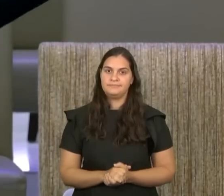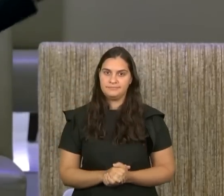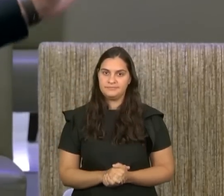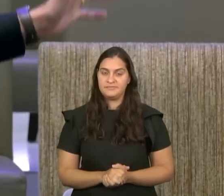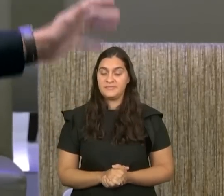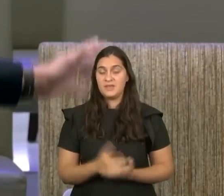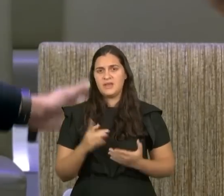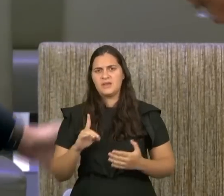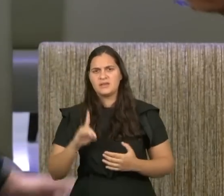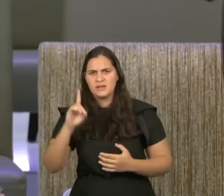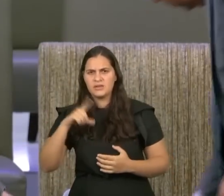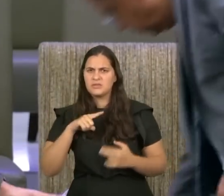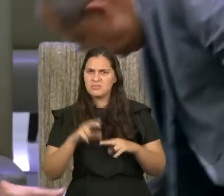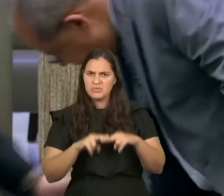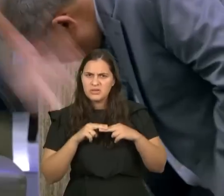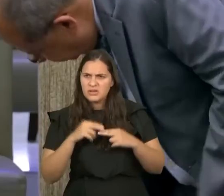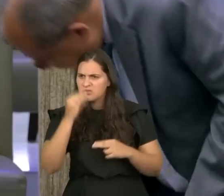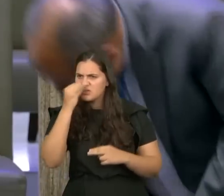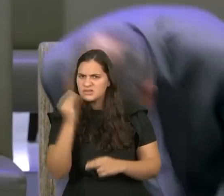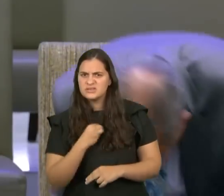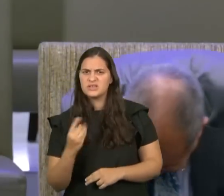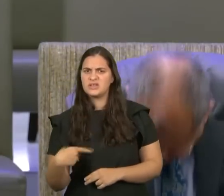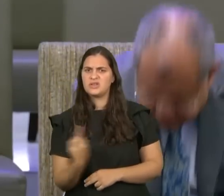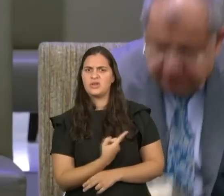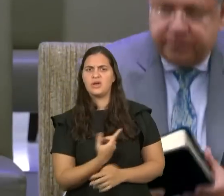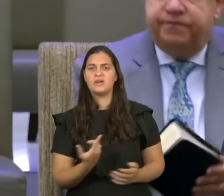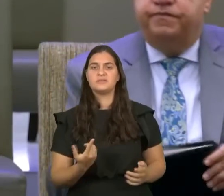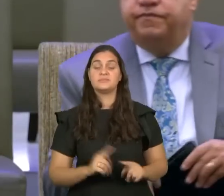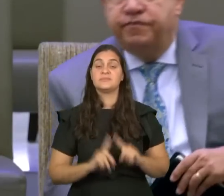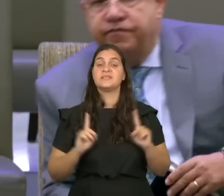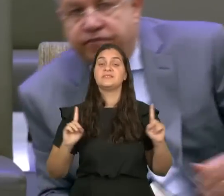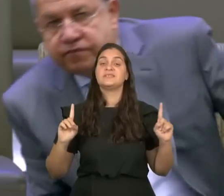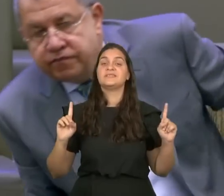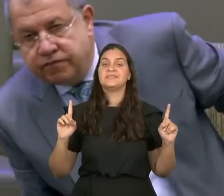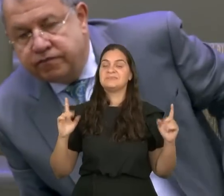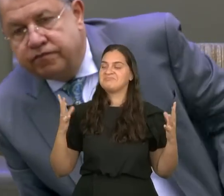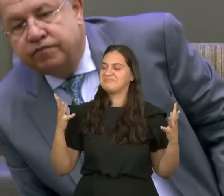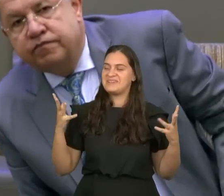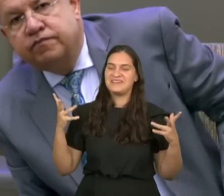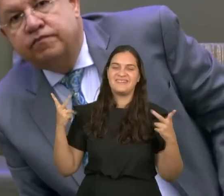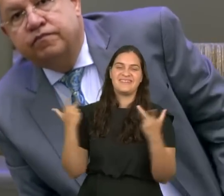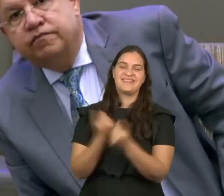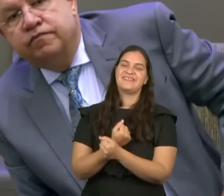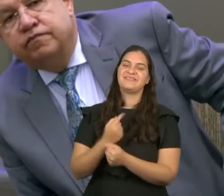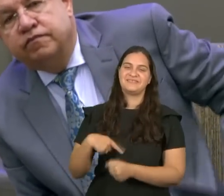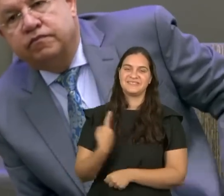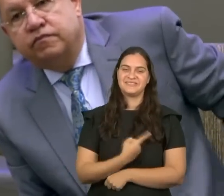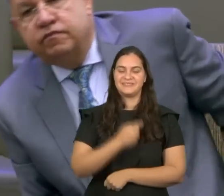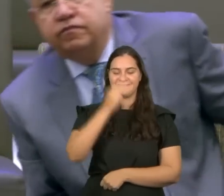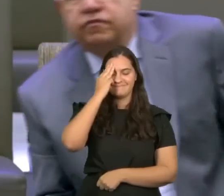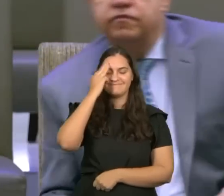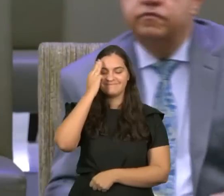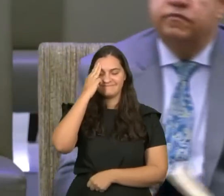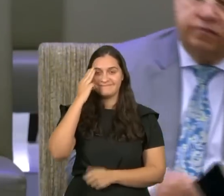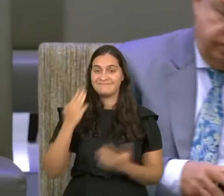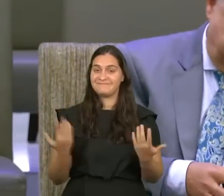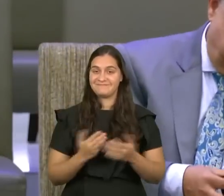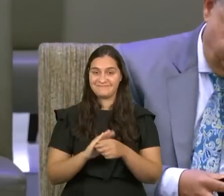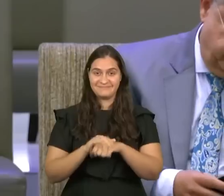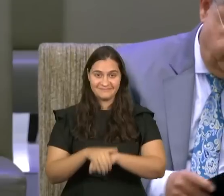desistir de nos amar mas aqui está a parte extraordinária da nossa meditação